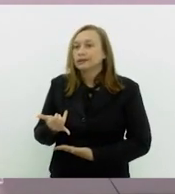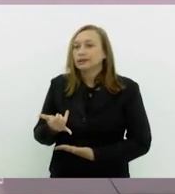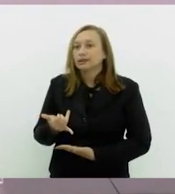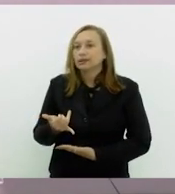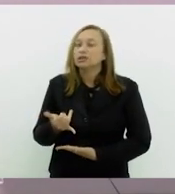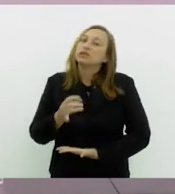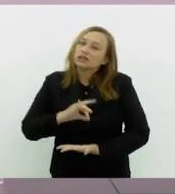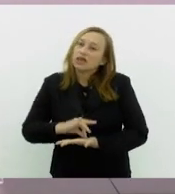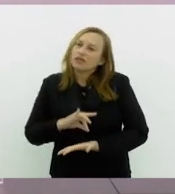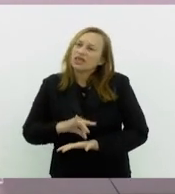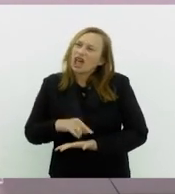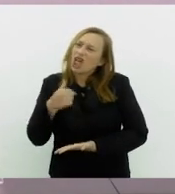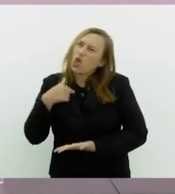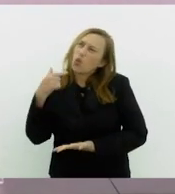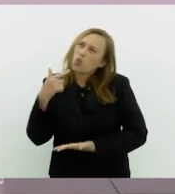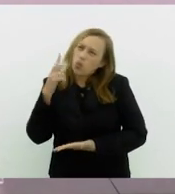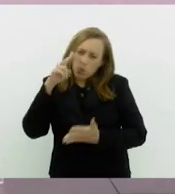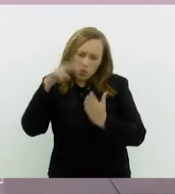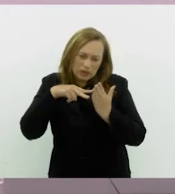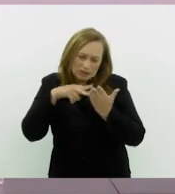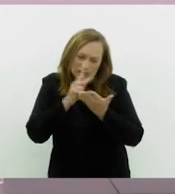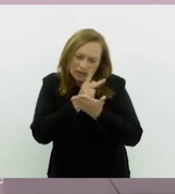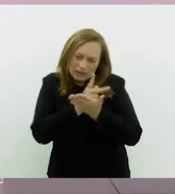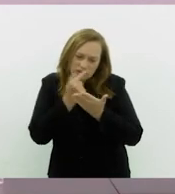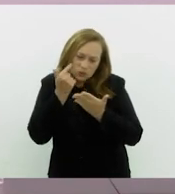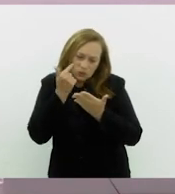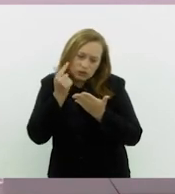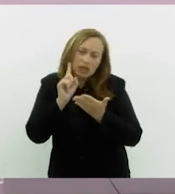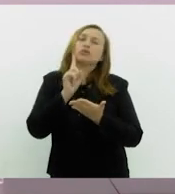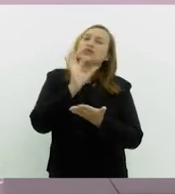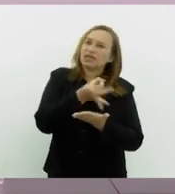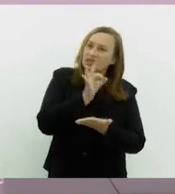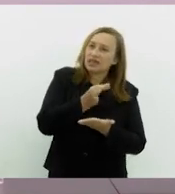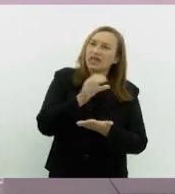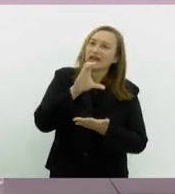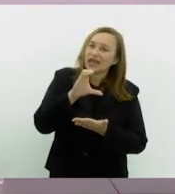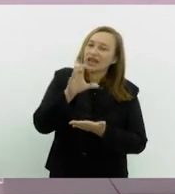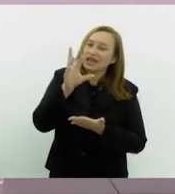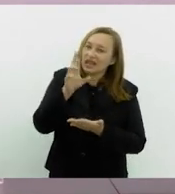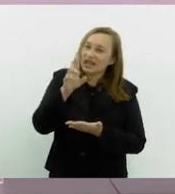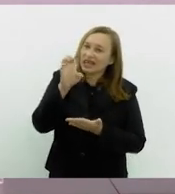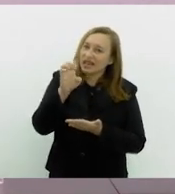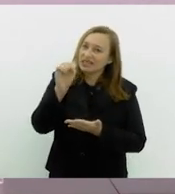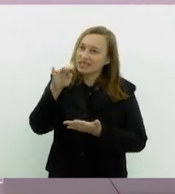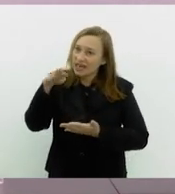Não, na verdade, eu li errado. Ah, não, está certo. Era Graziella Rodrigues.